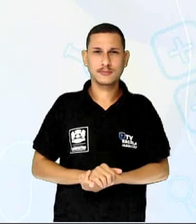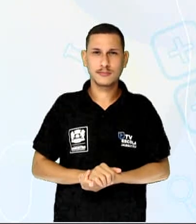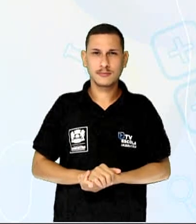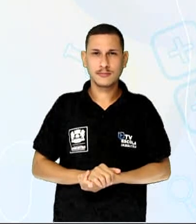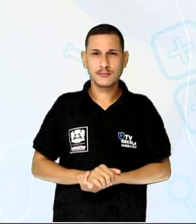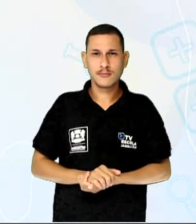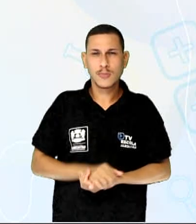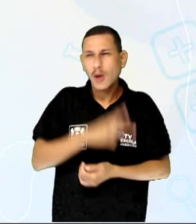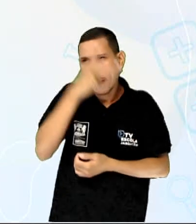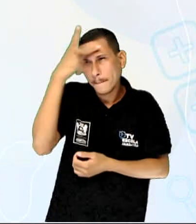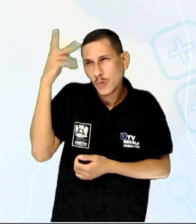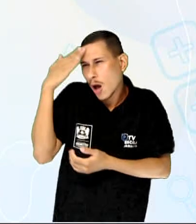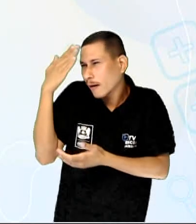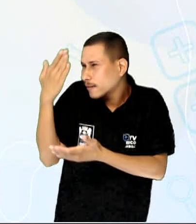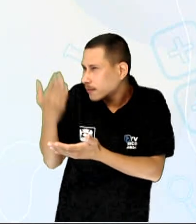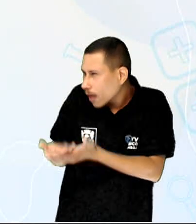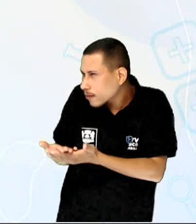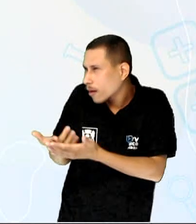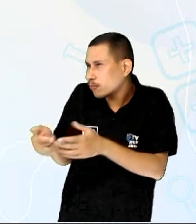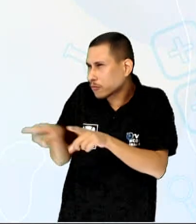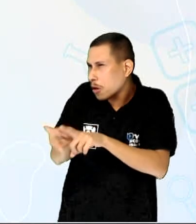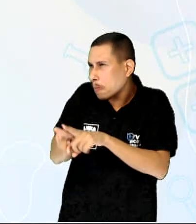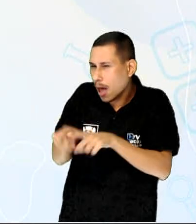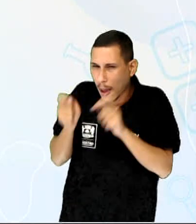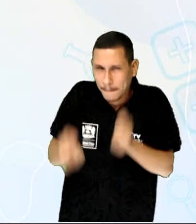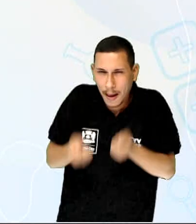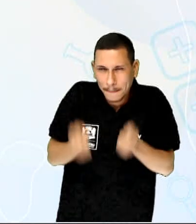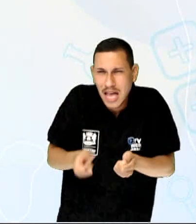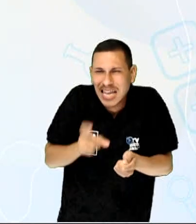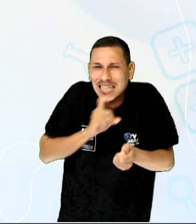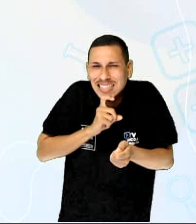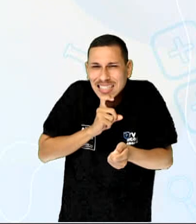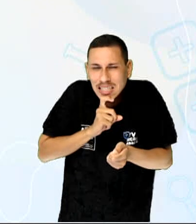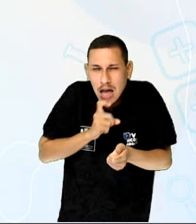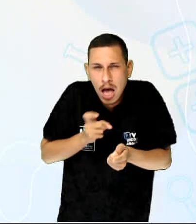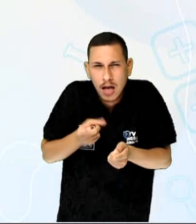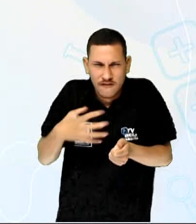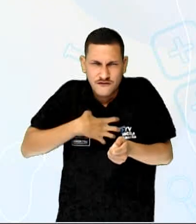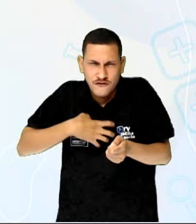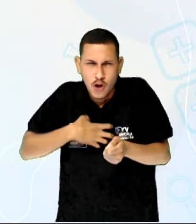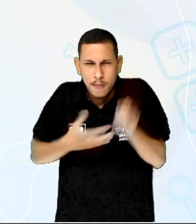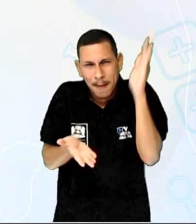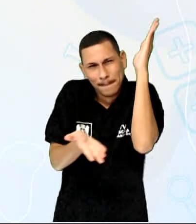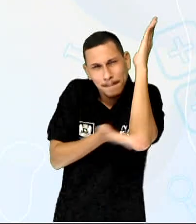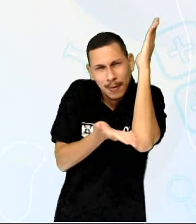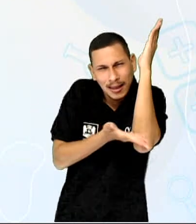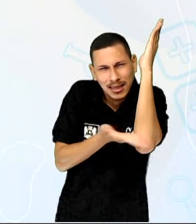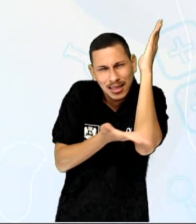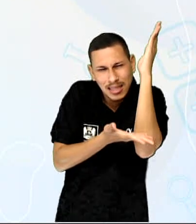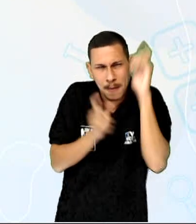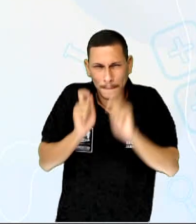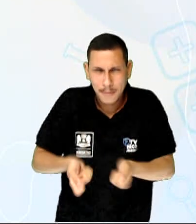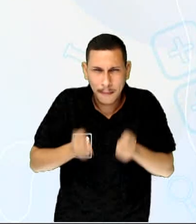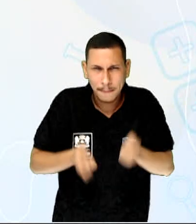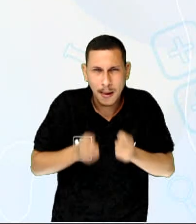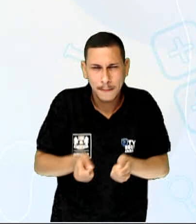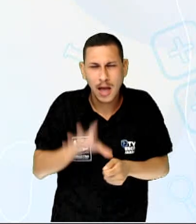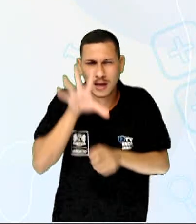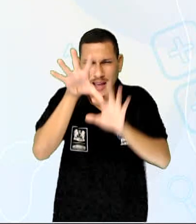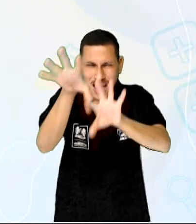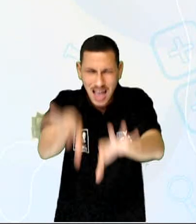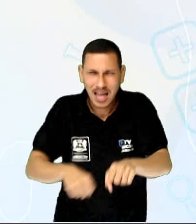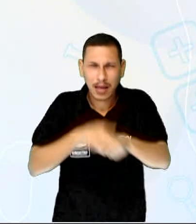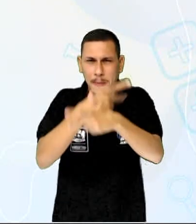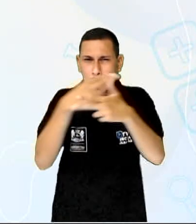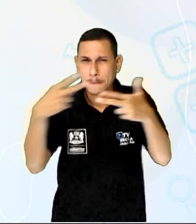Acredita-se que o trenó tenha sido o primeiro transporte terrestre, uma espécie de madeira arrastada por um animal doméstico, como